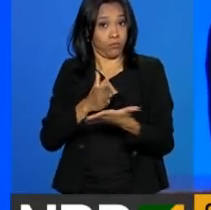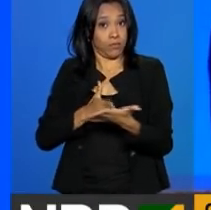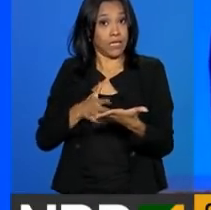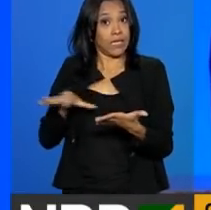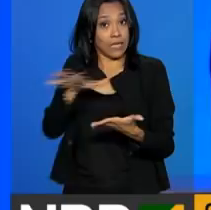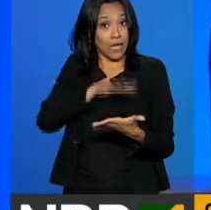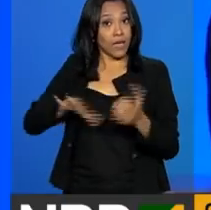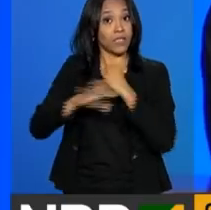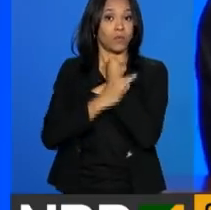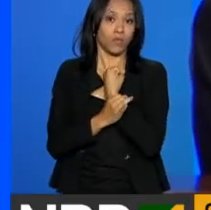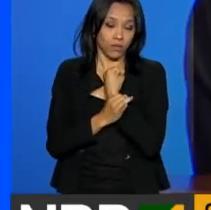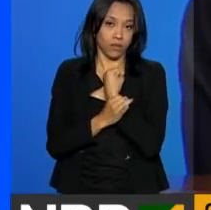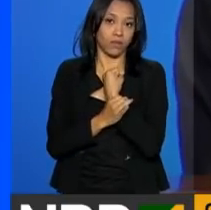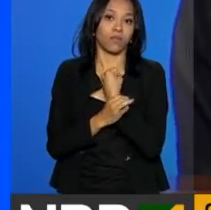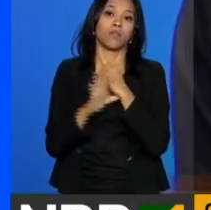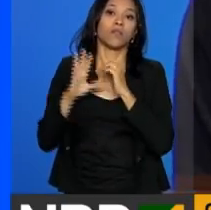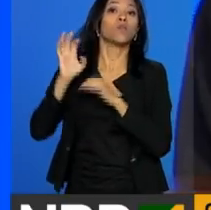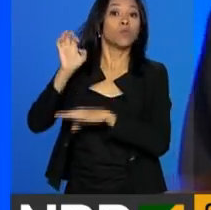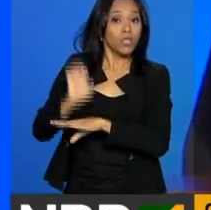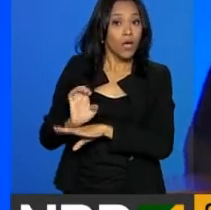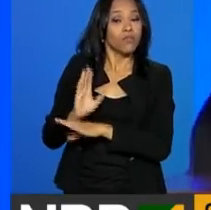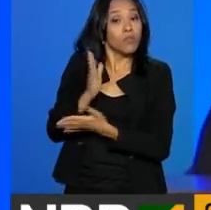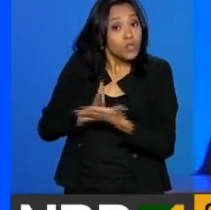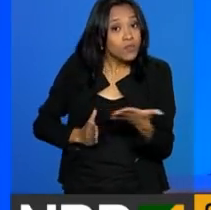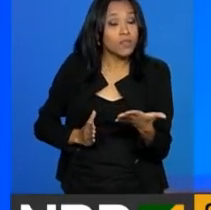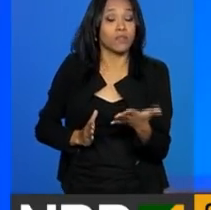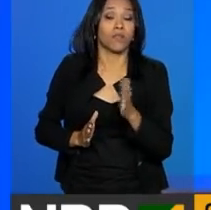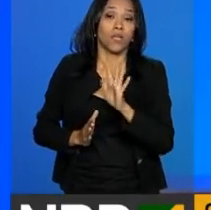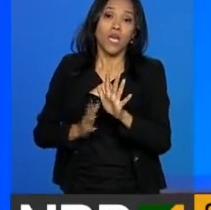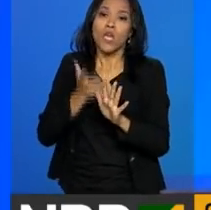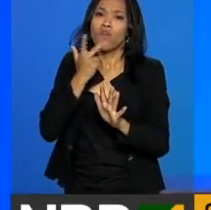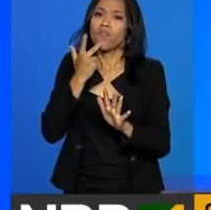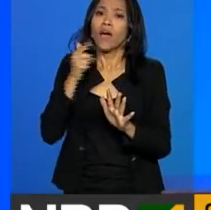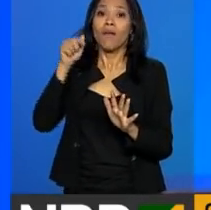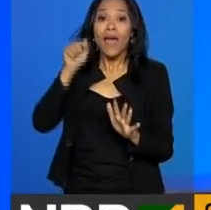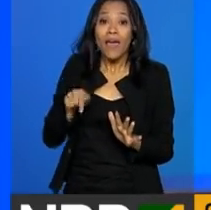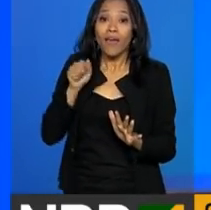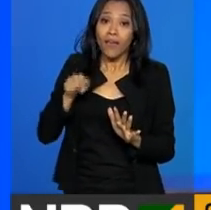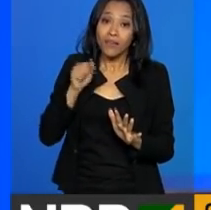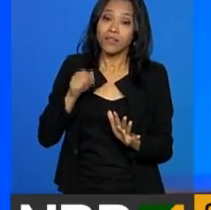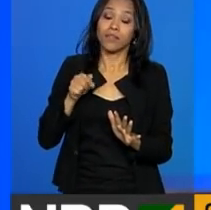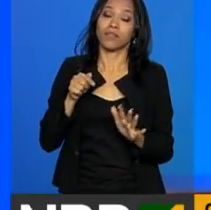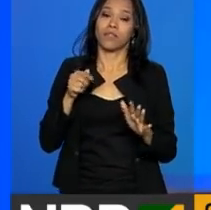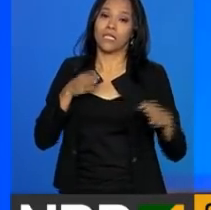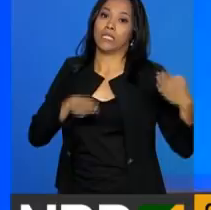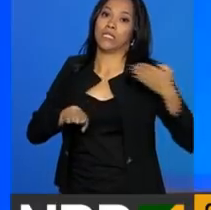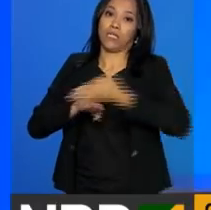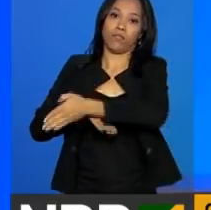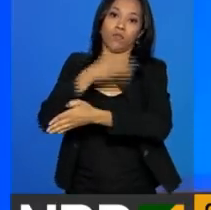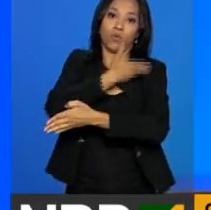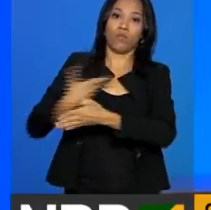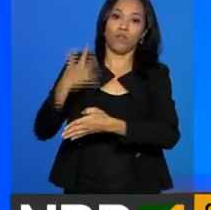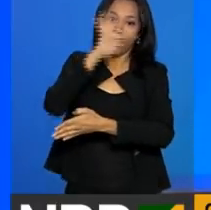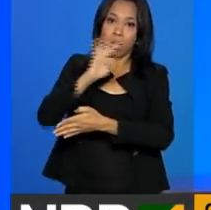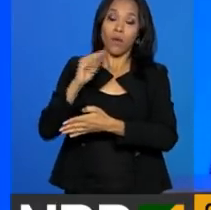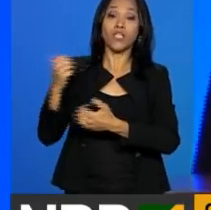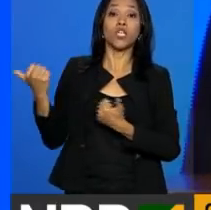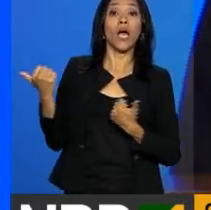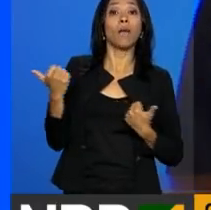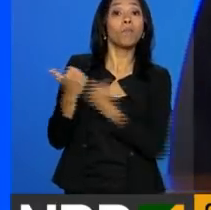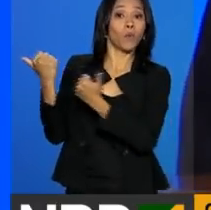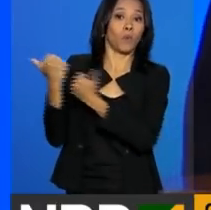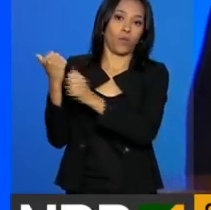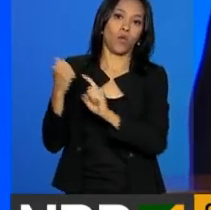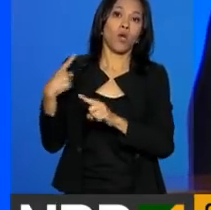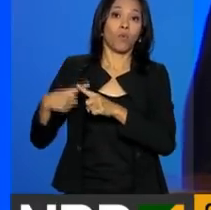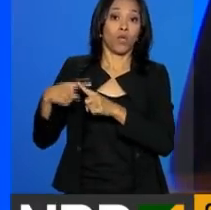pela não intervenção é no estado e aliás eu chamo essa intervenção de televisão cooperativa que o próprio governador do rio de janeiro numa pensão